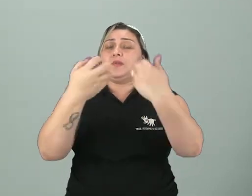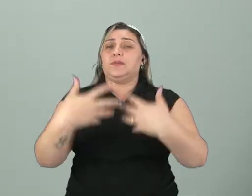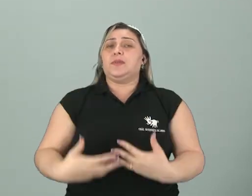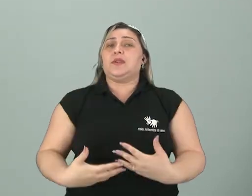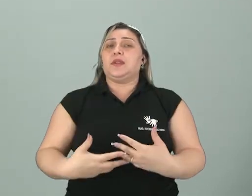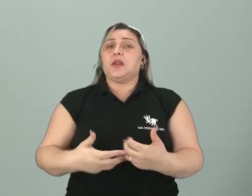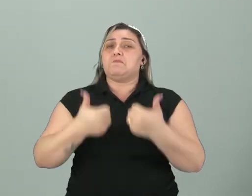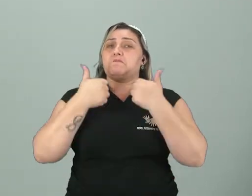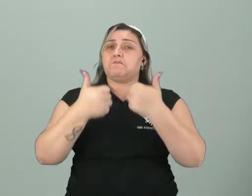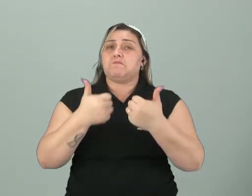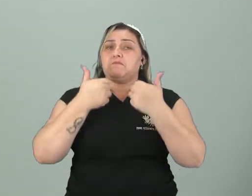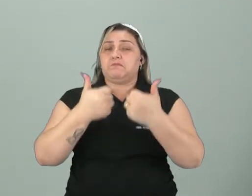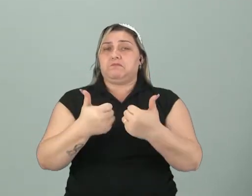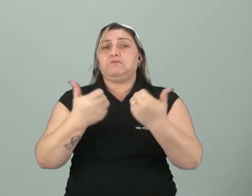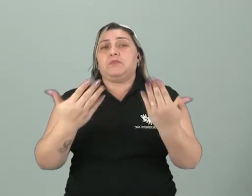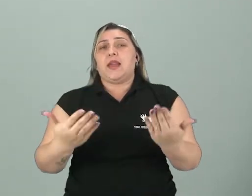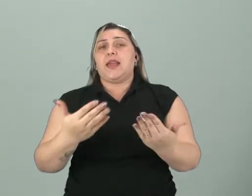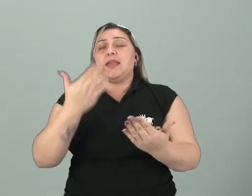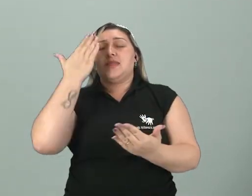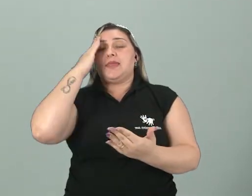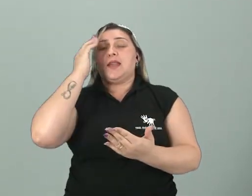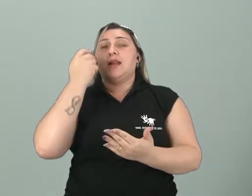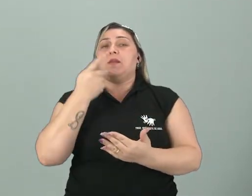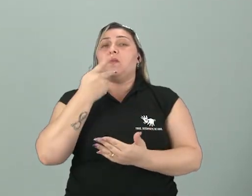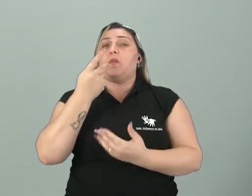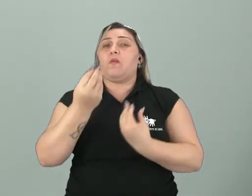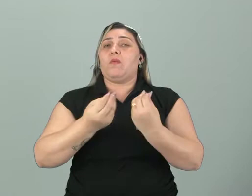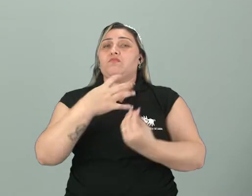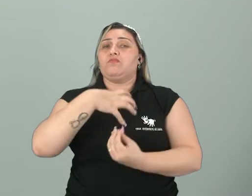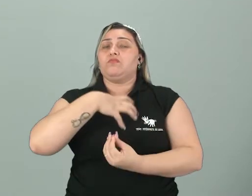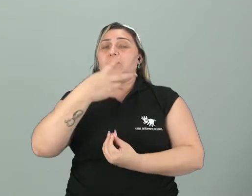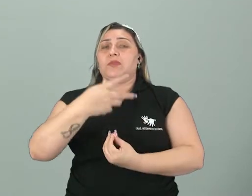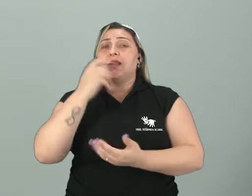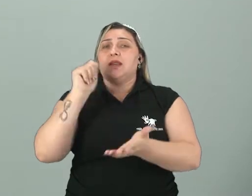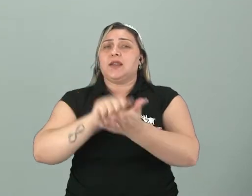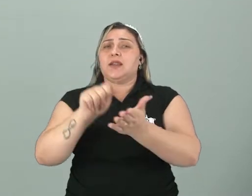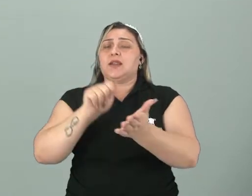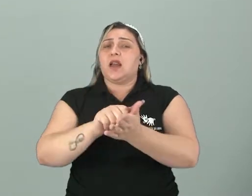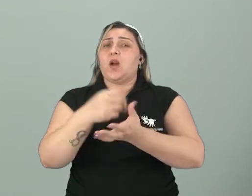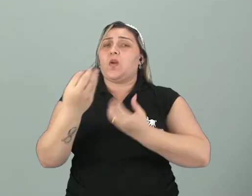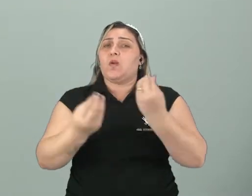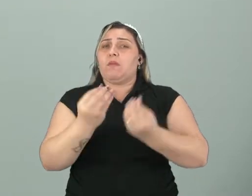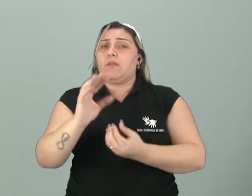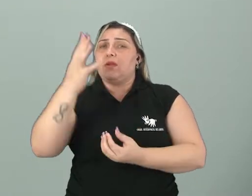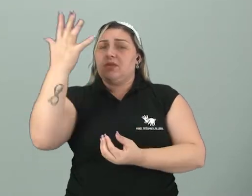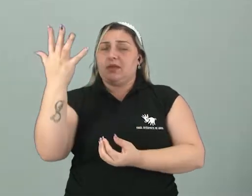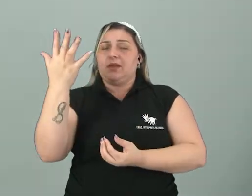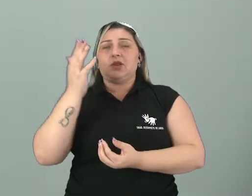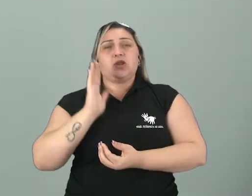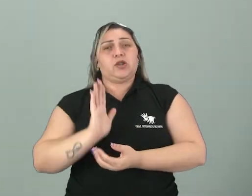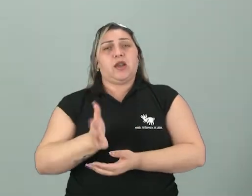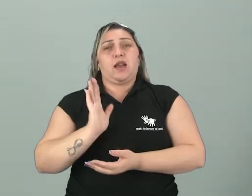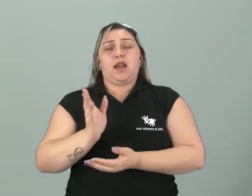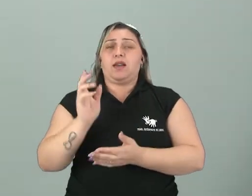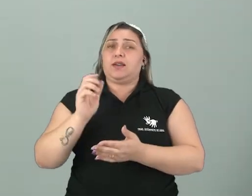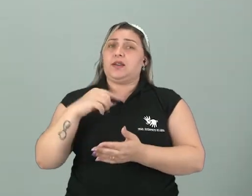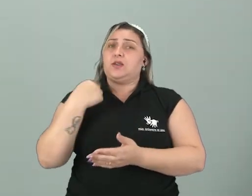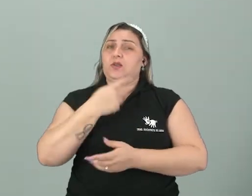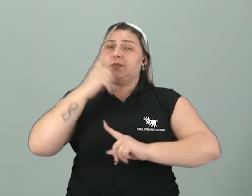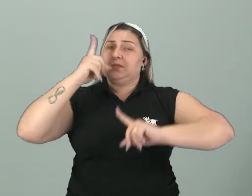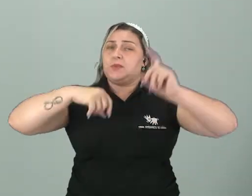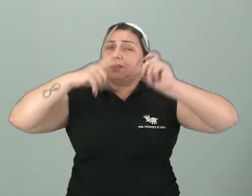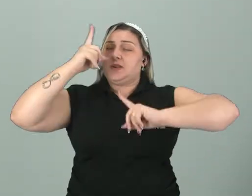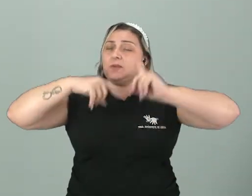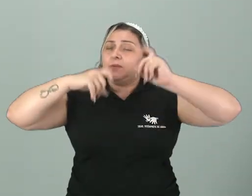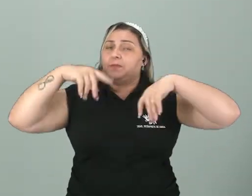negativa, as pessoas entendem pela sua entonação. E na escrita, como isso funciona? Já que não está ali nossas